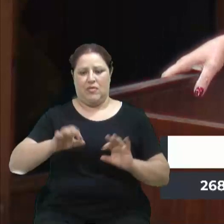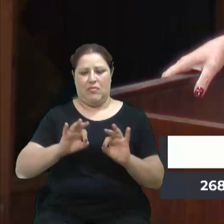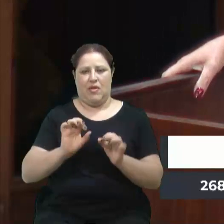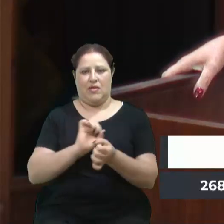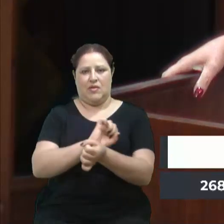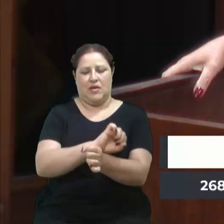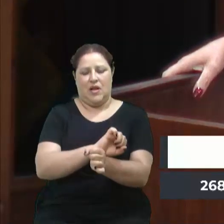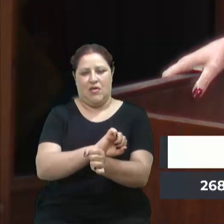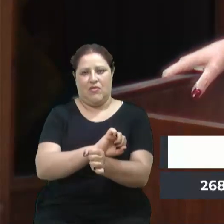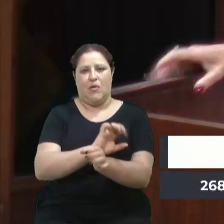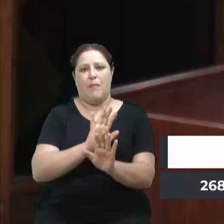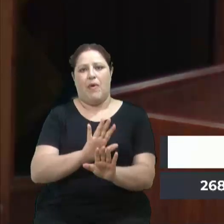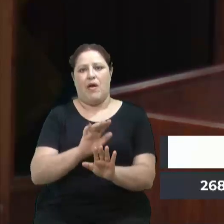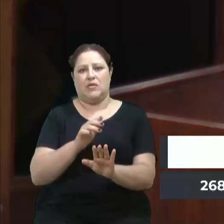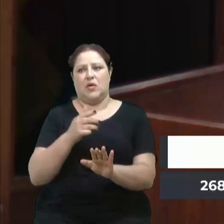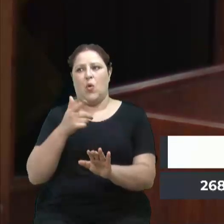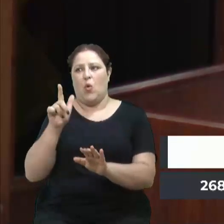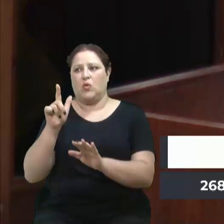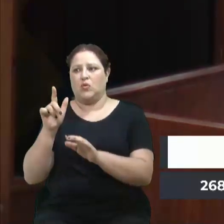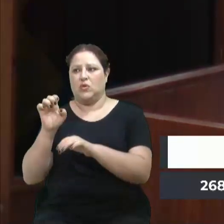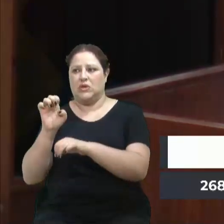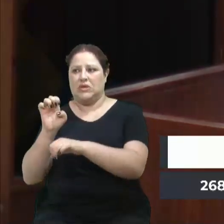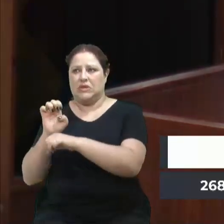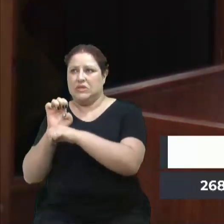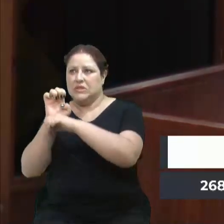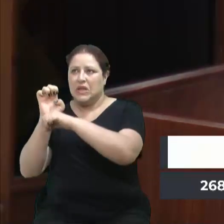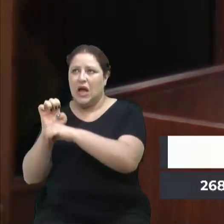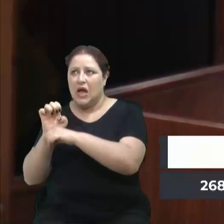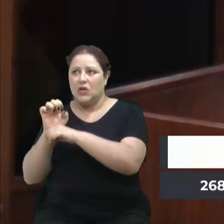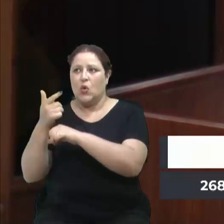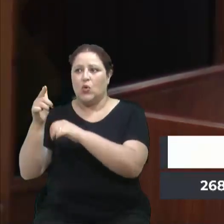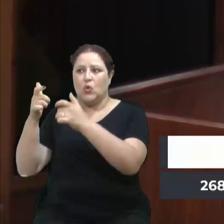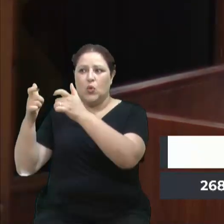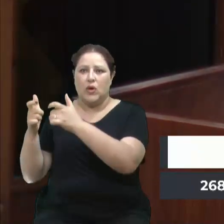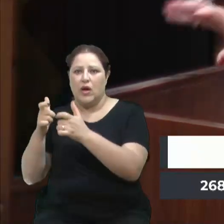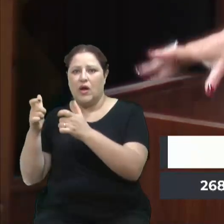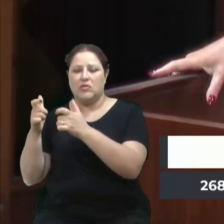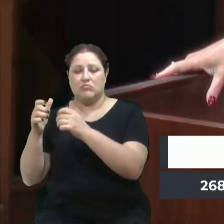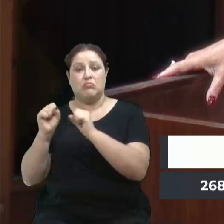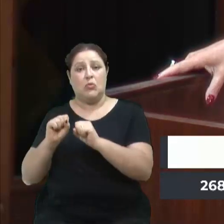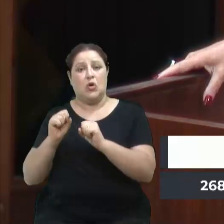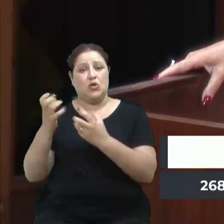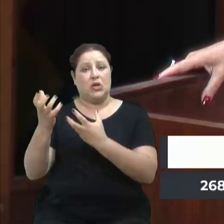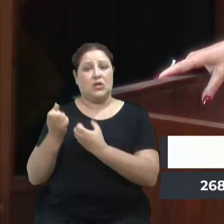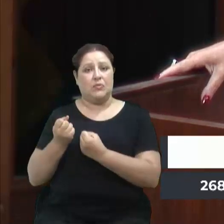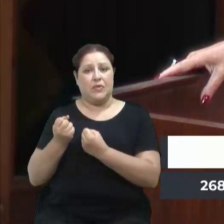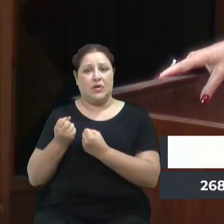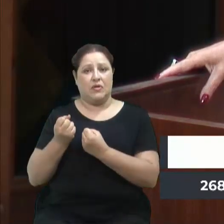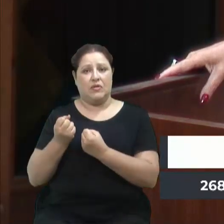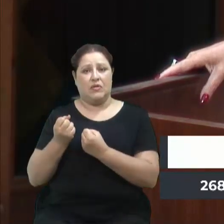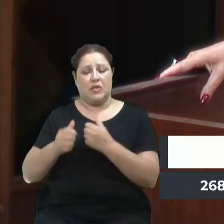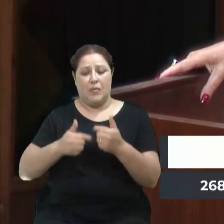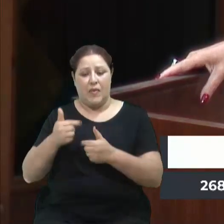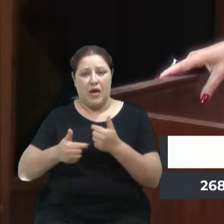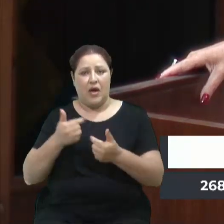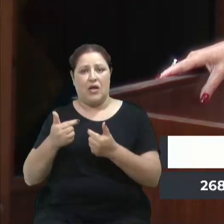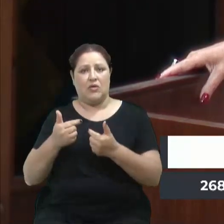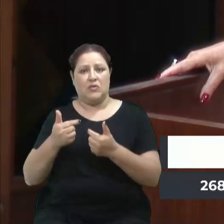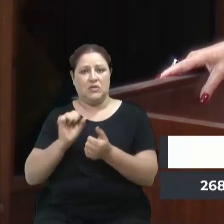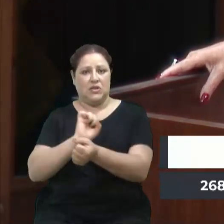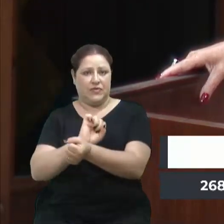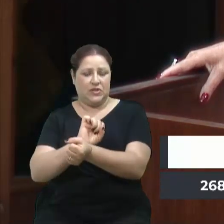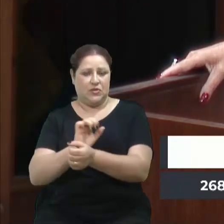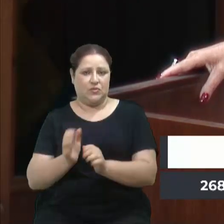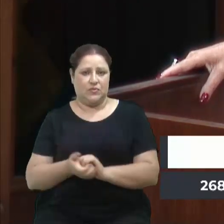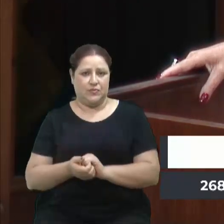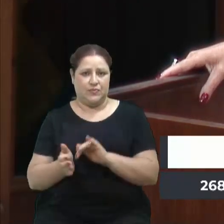podem receber. Terceiro ponto, um possível envolvimento de alguns policiais da